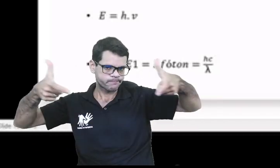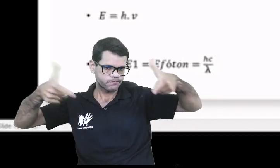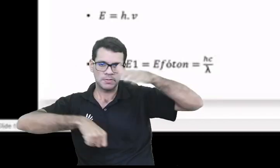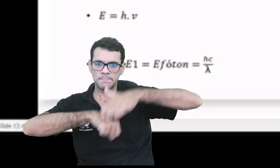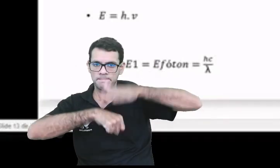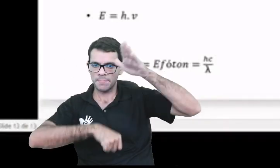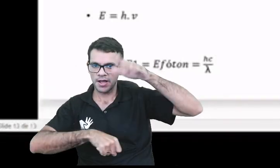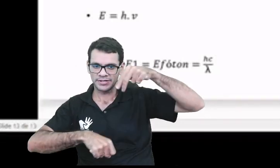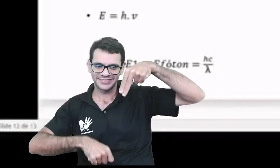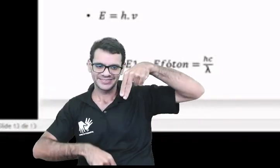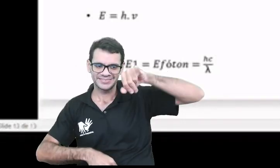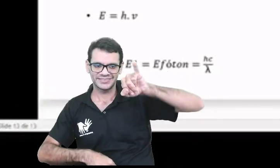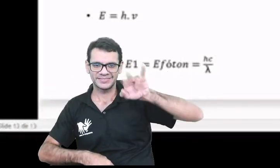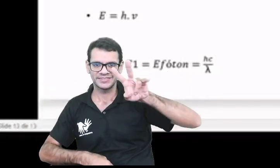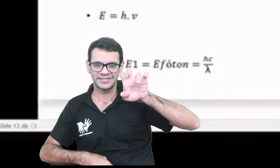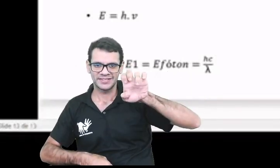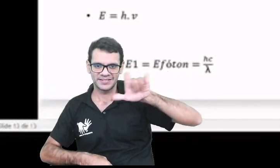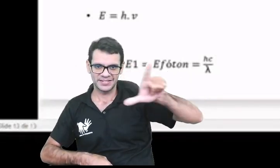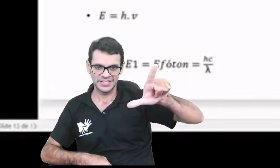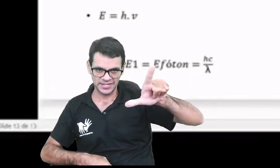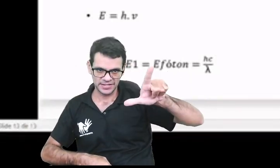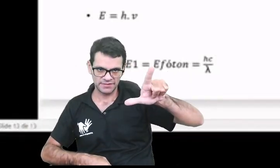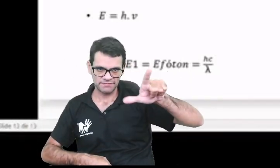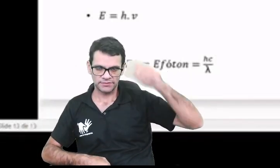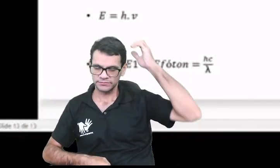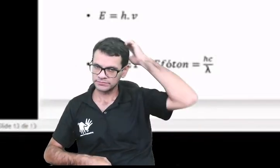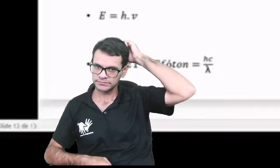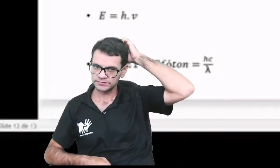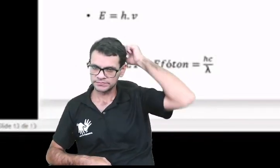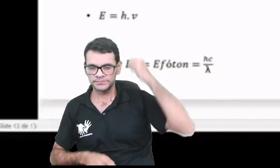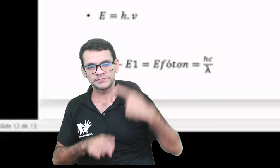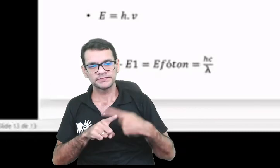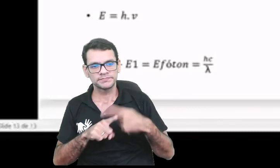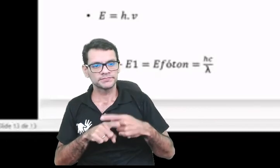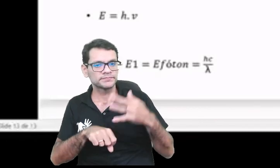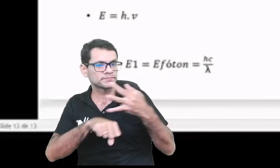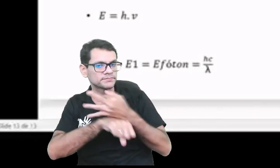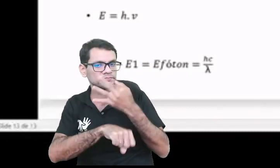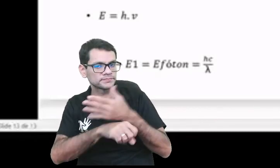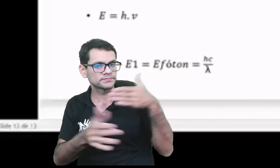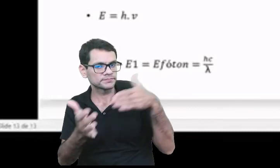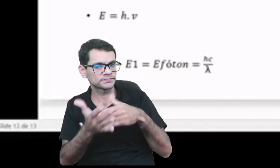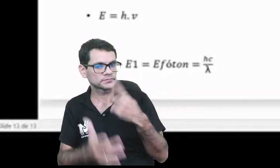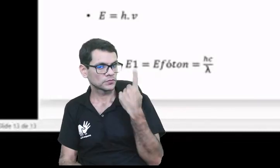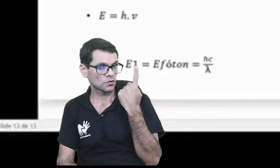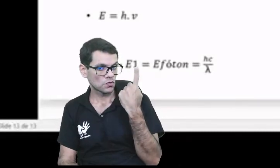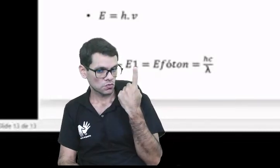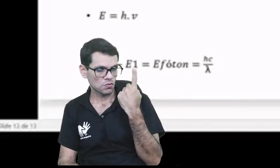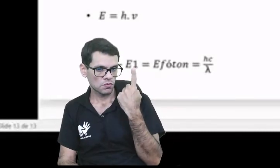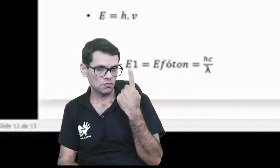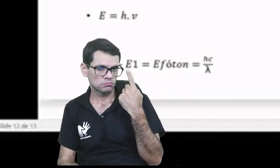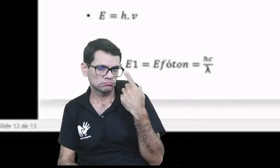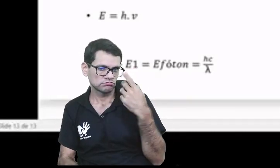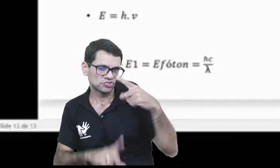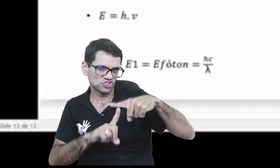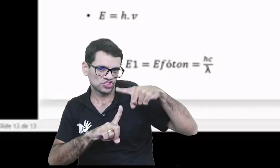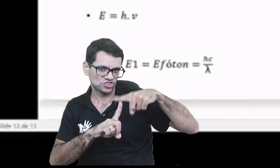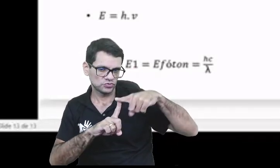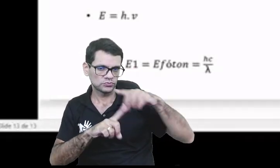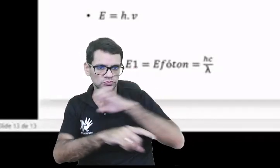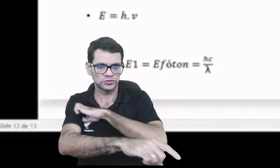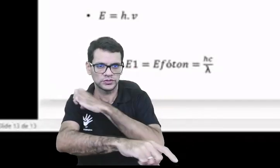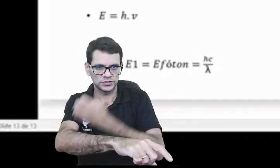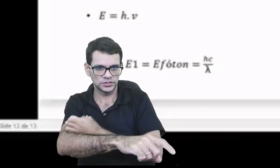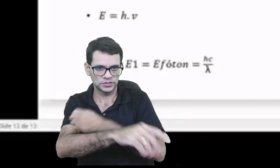de nível, porque nesse nível aqui somente suporta apenas uma energia. Na medida com que ele vem para cá,